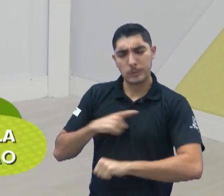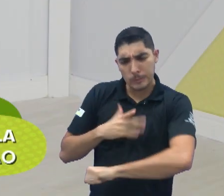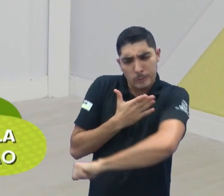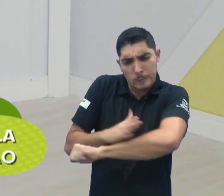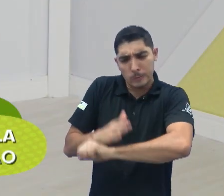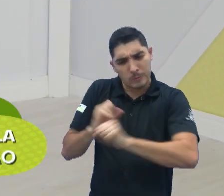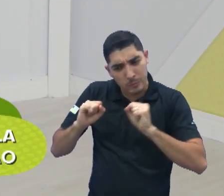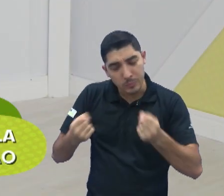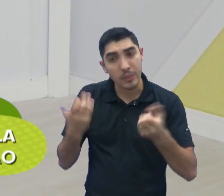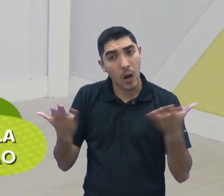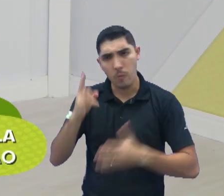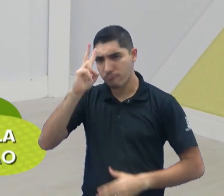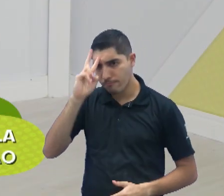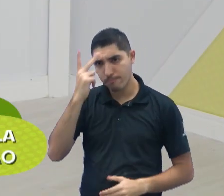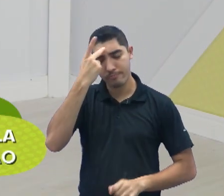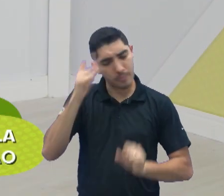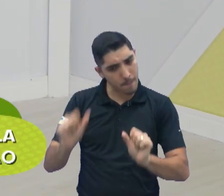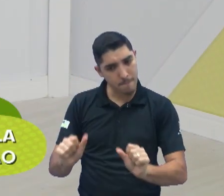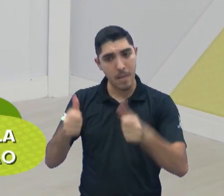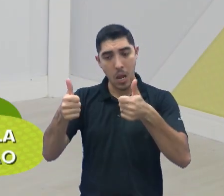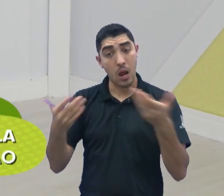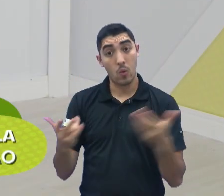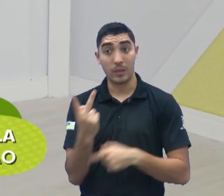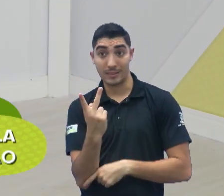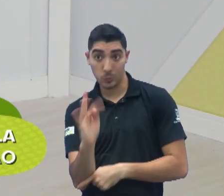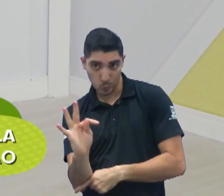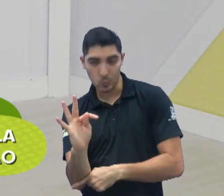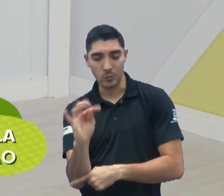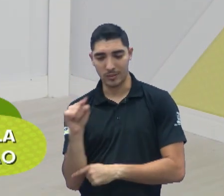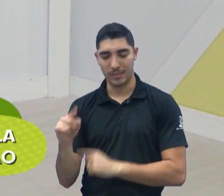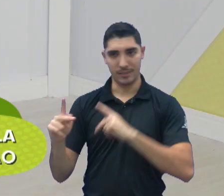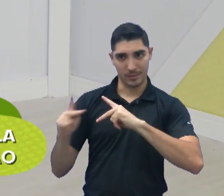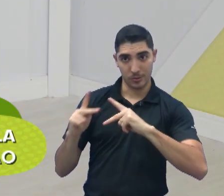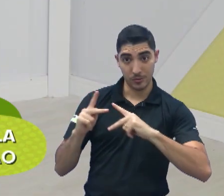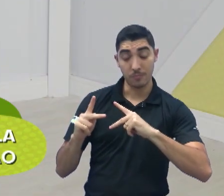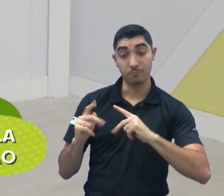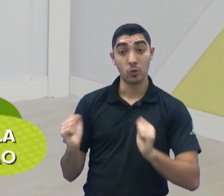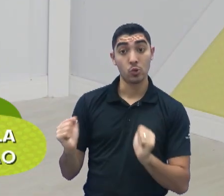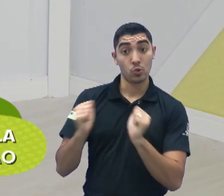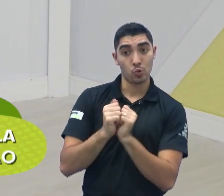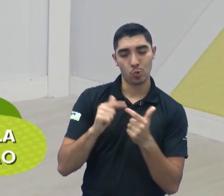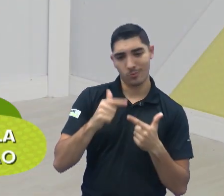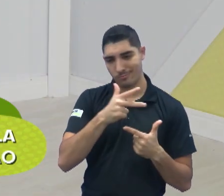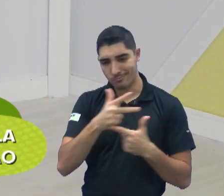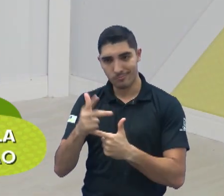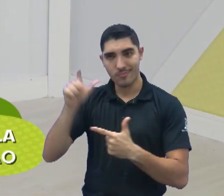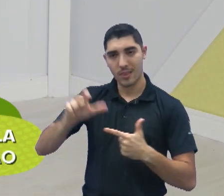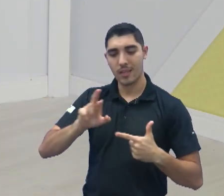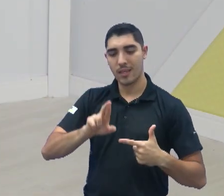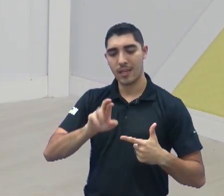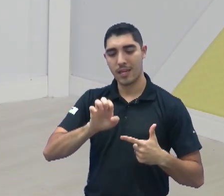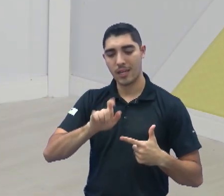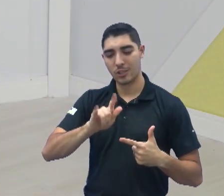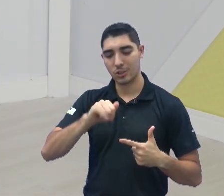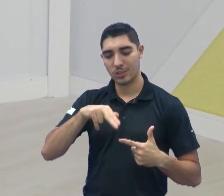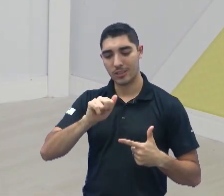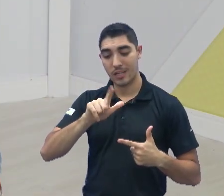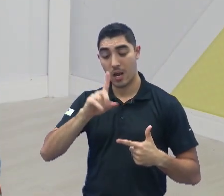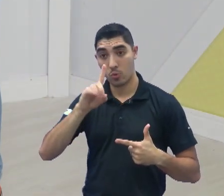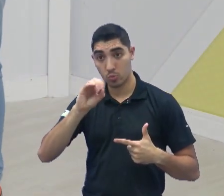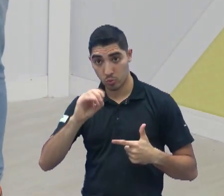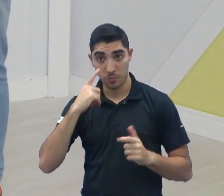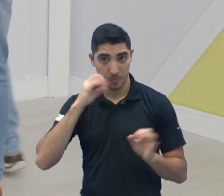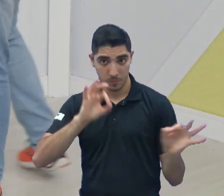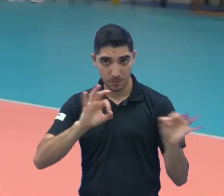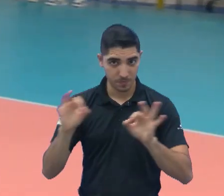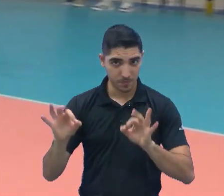nova história agora no segundo turno da competição nacional. As imagens são dele, Reginaldo Casulo. Solta, Matheus.